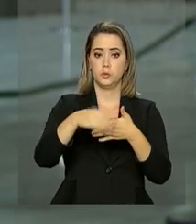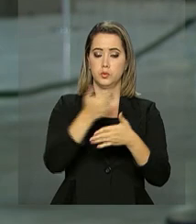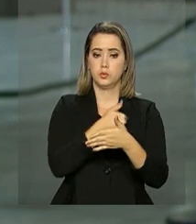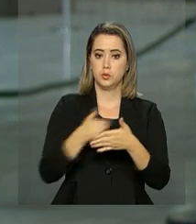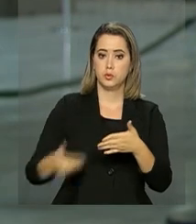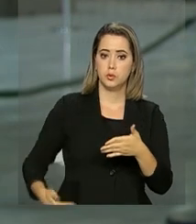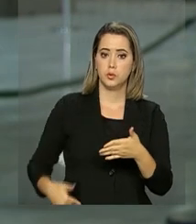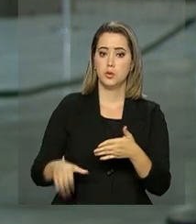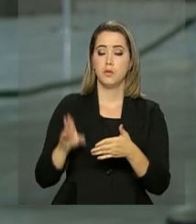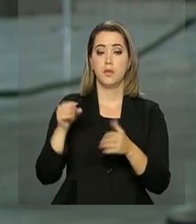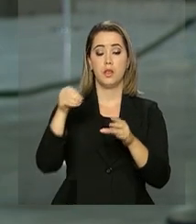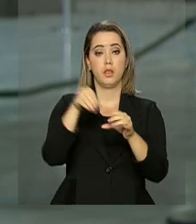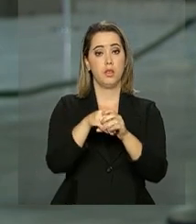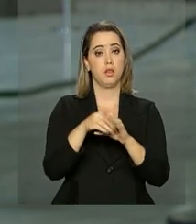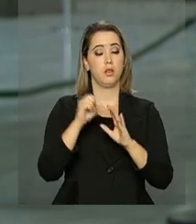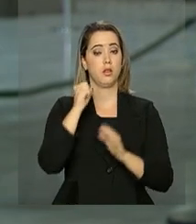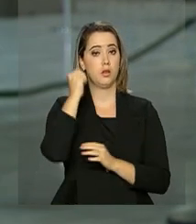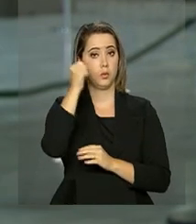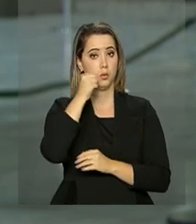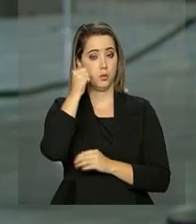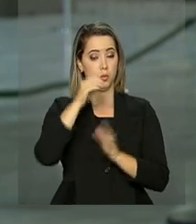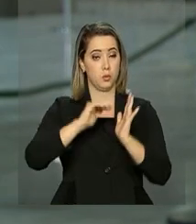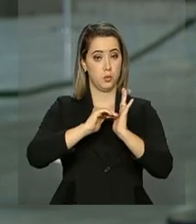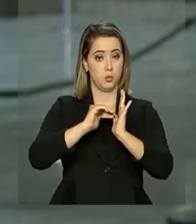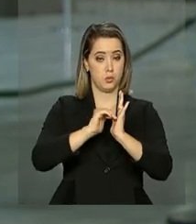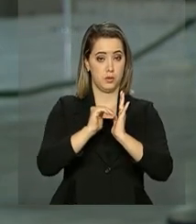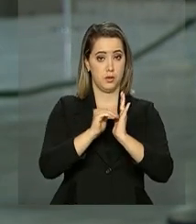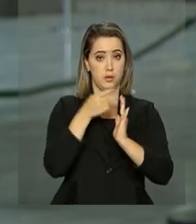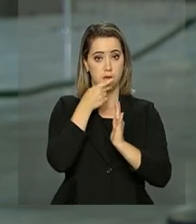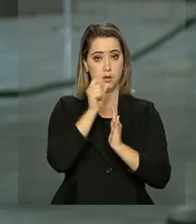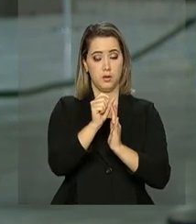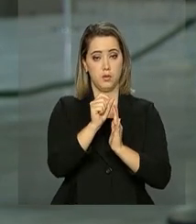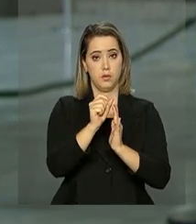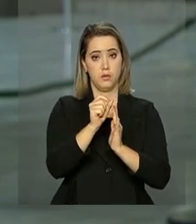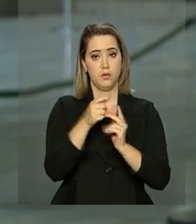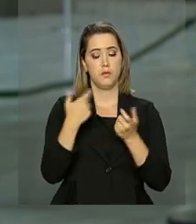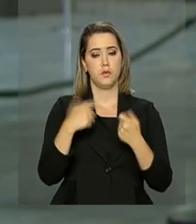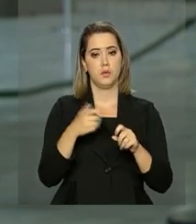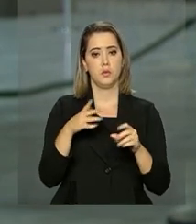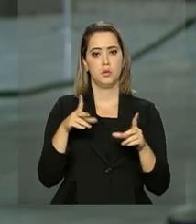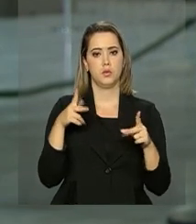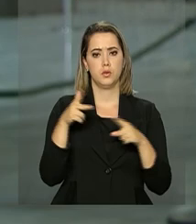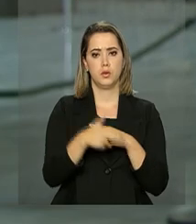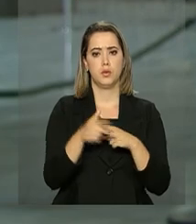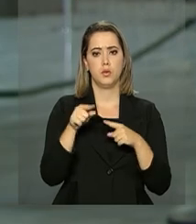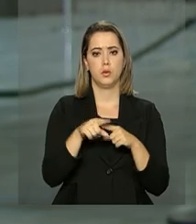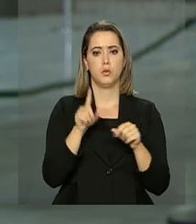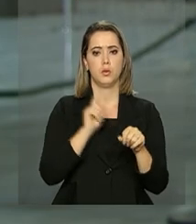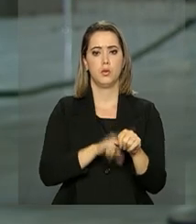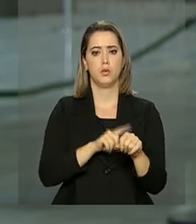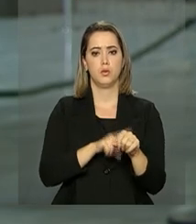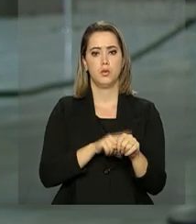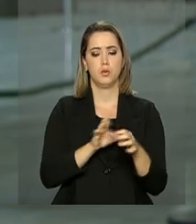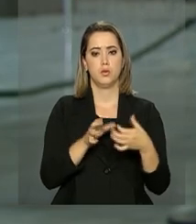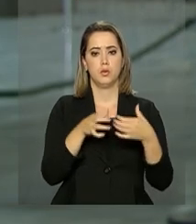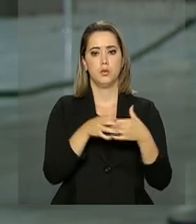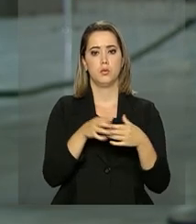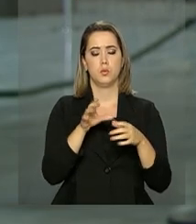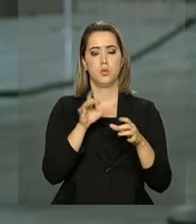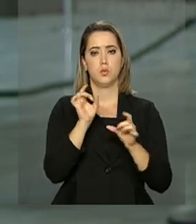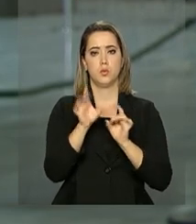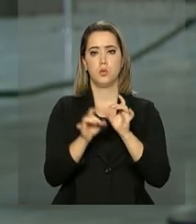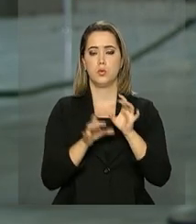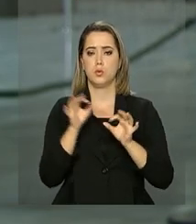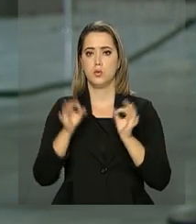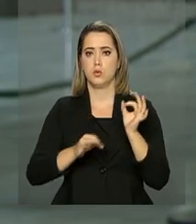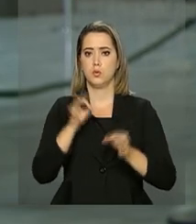no Senado, senador Romero Jucá, afirmou que pretende suprimir a etapa da Comissão de Constituição e Justiça, já